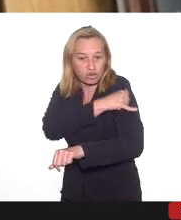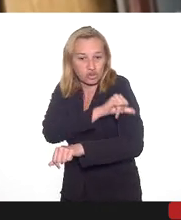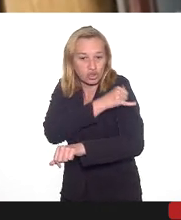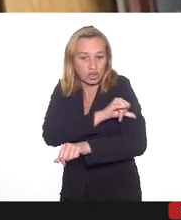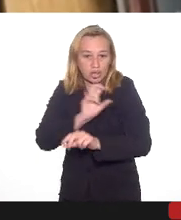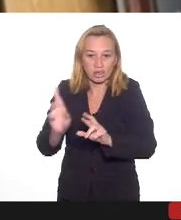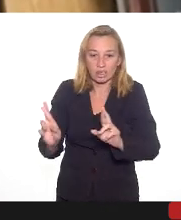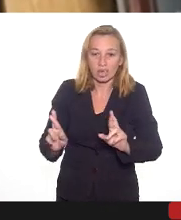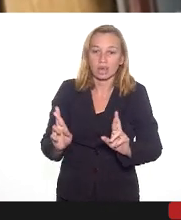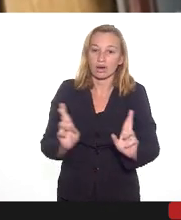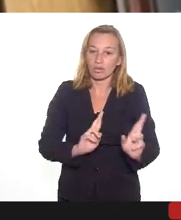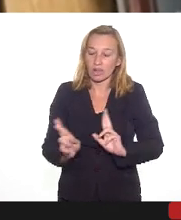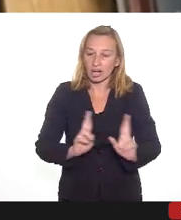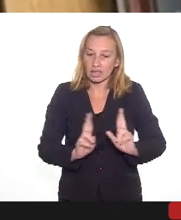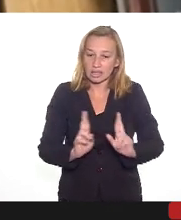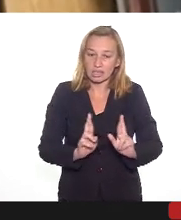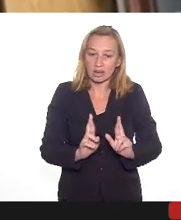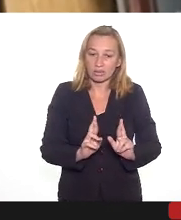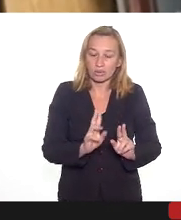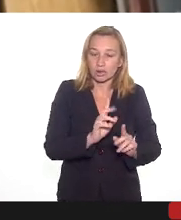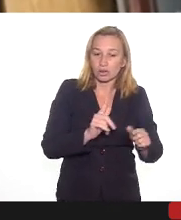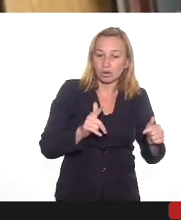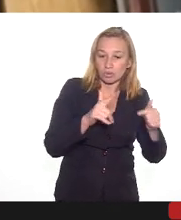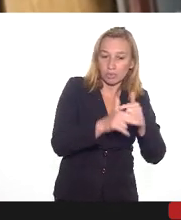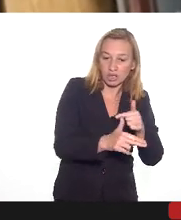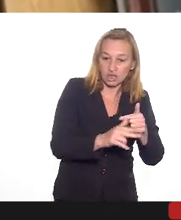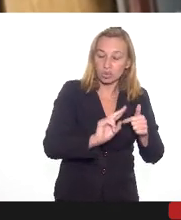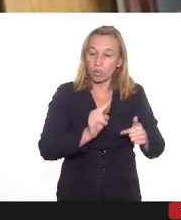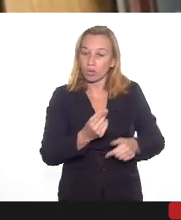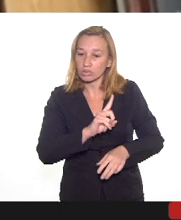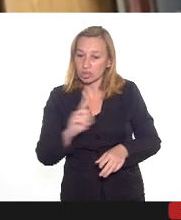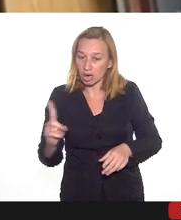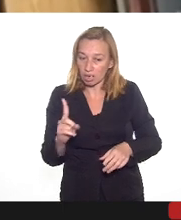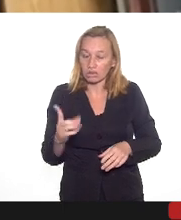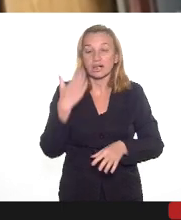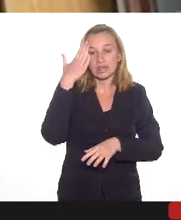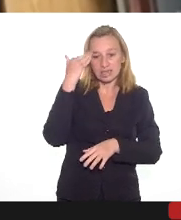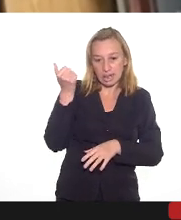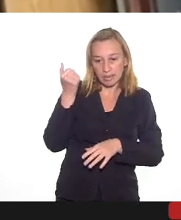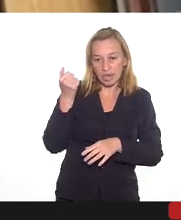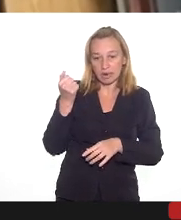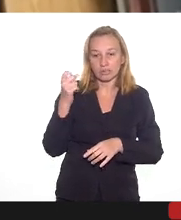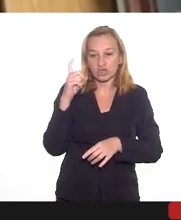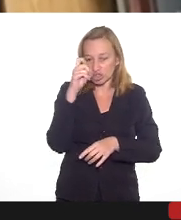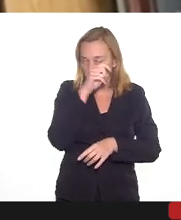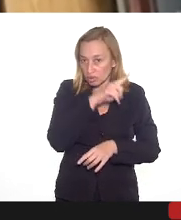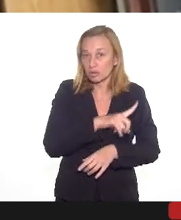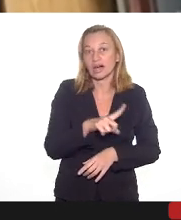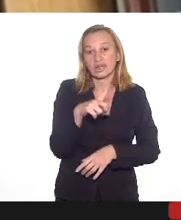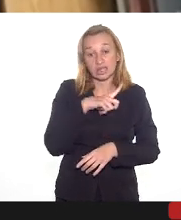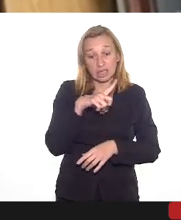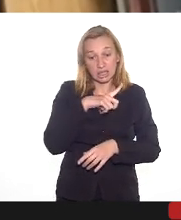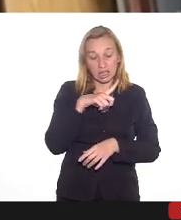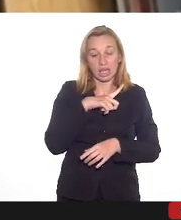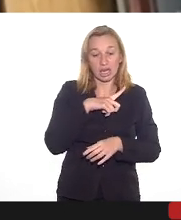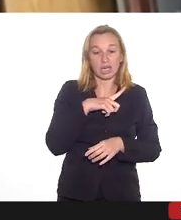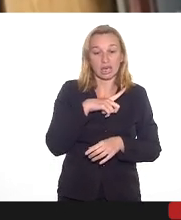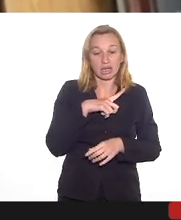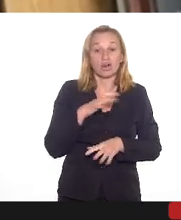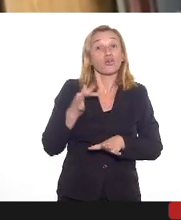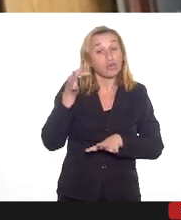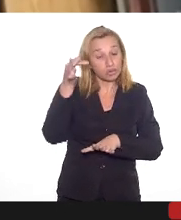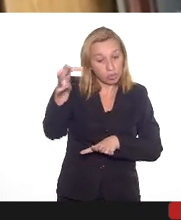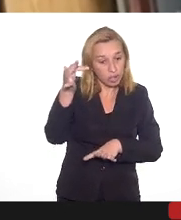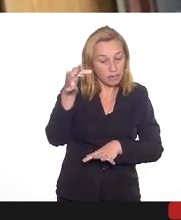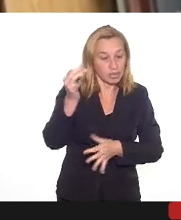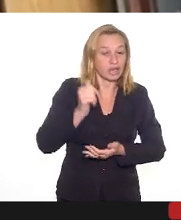relação ao deferimento ou indeferimento do pedido, sabendo das consequências que poderiam advir